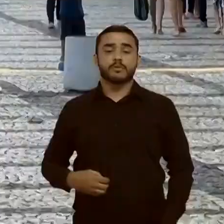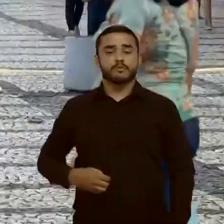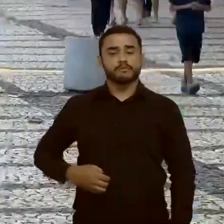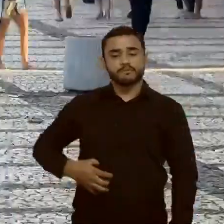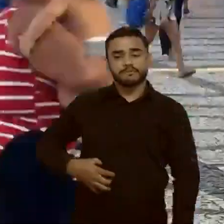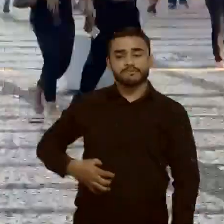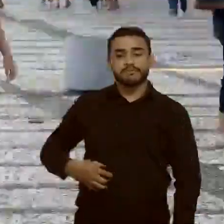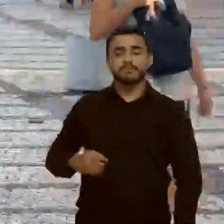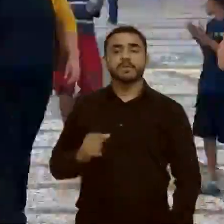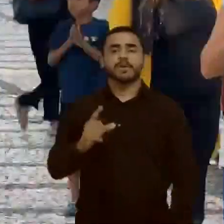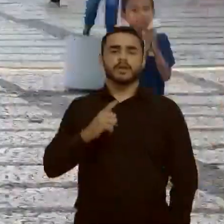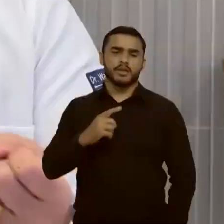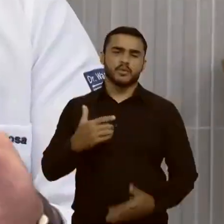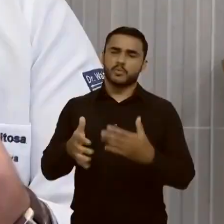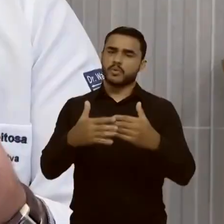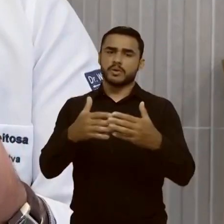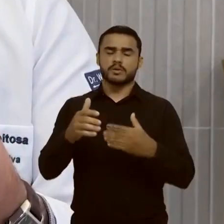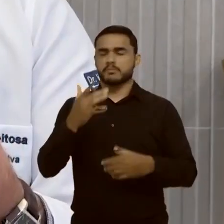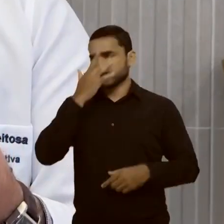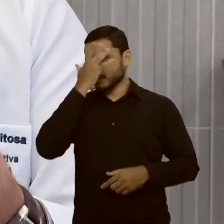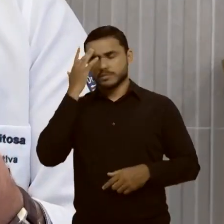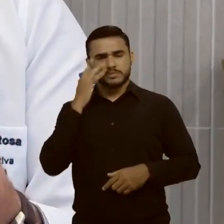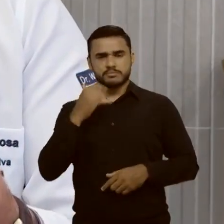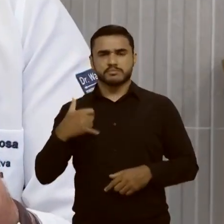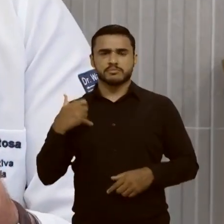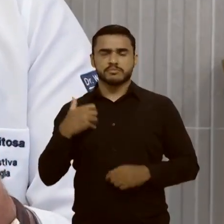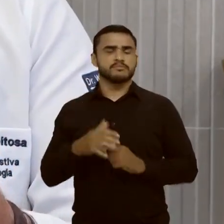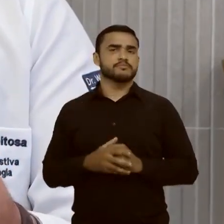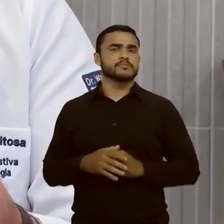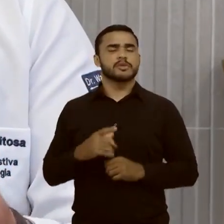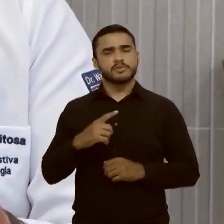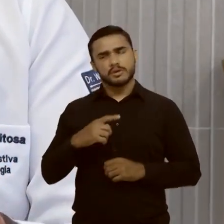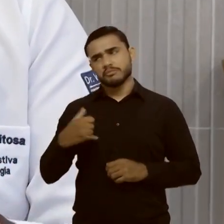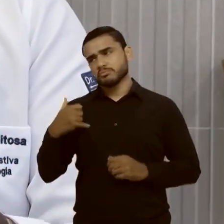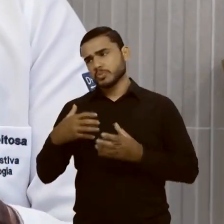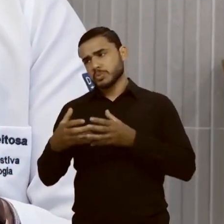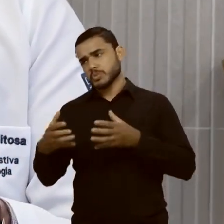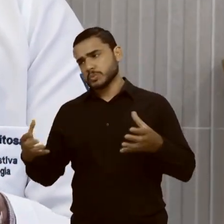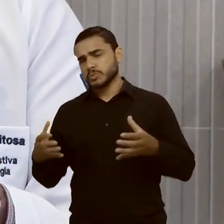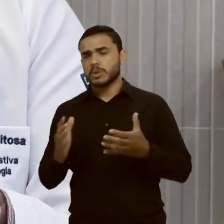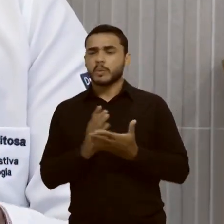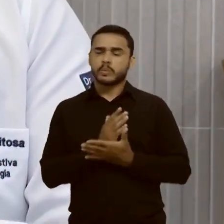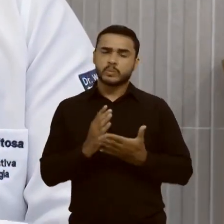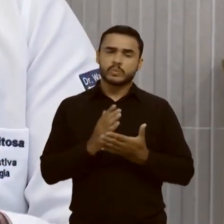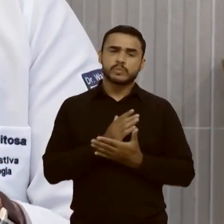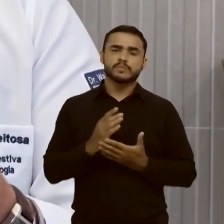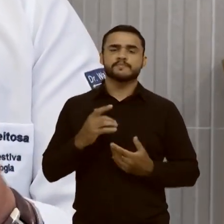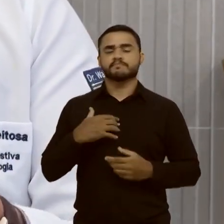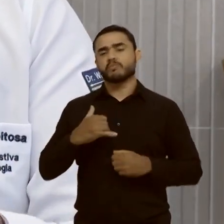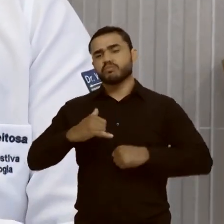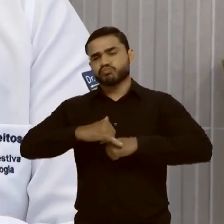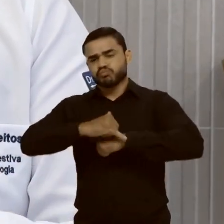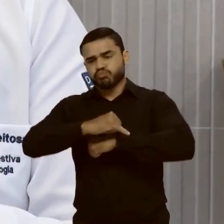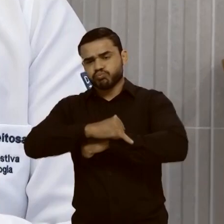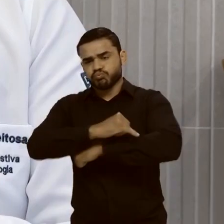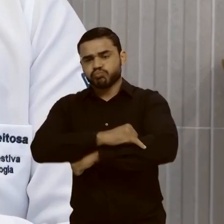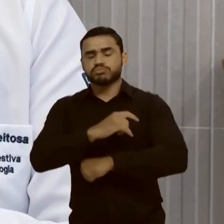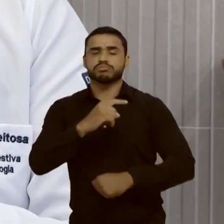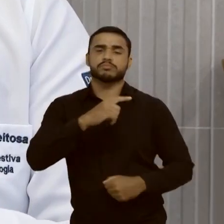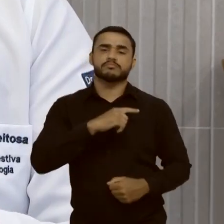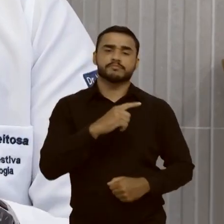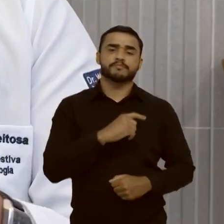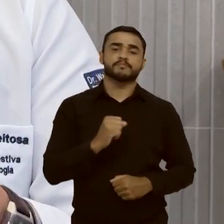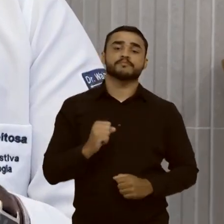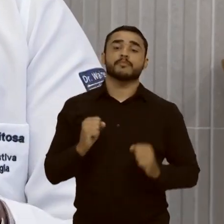de todas as faixas etárias. Normalmente com idade um pouco mais avançada, normalmente pacientes com variação de peso, pacientes com